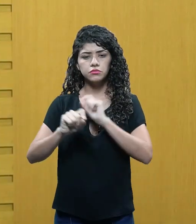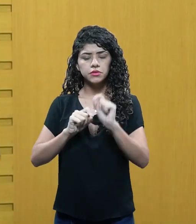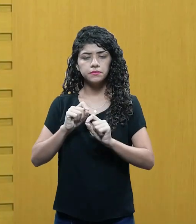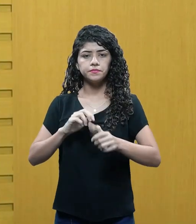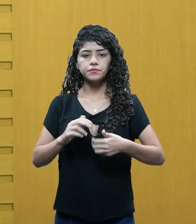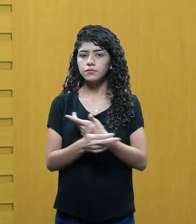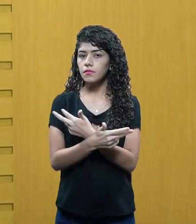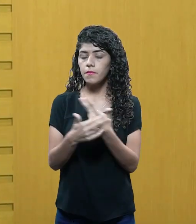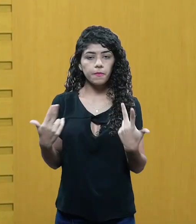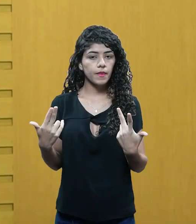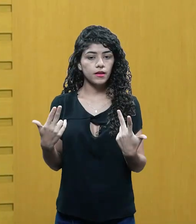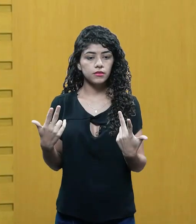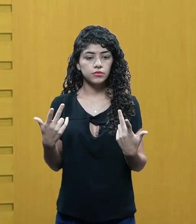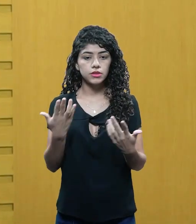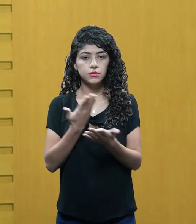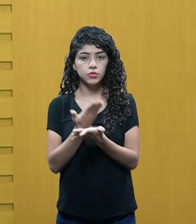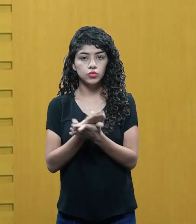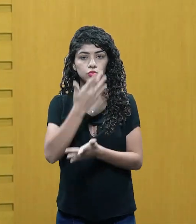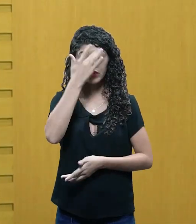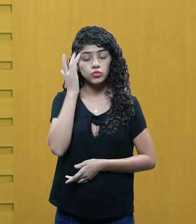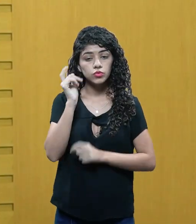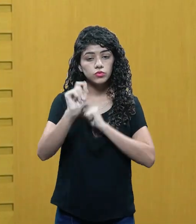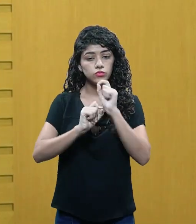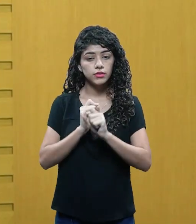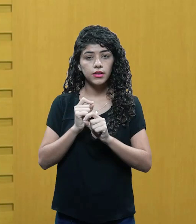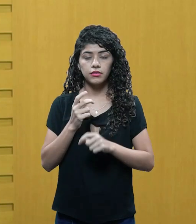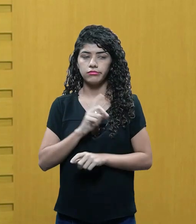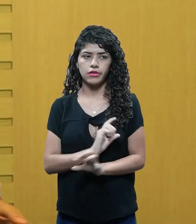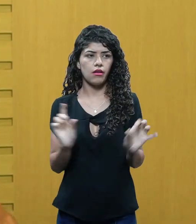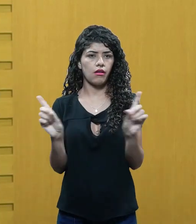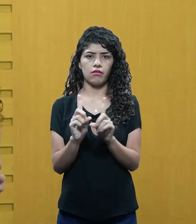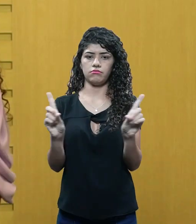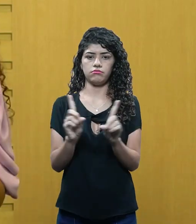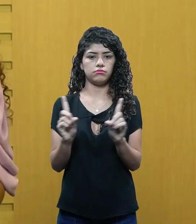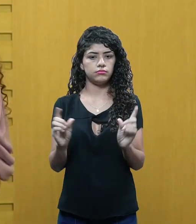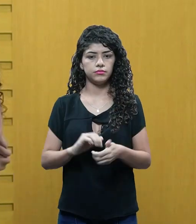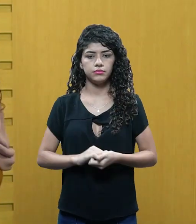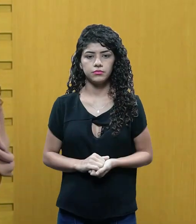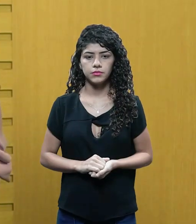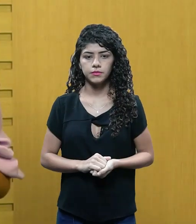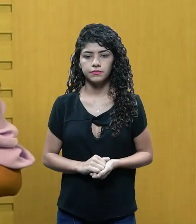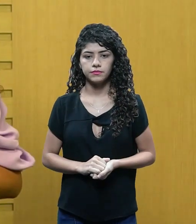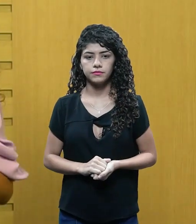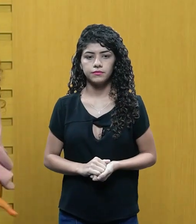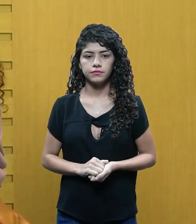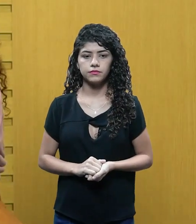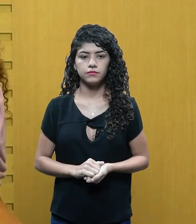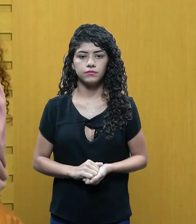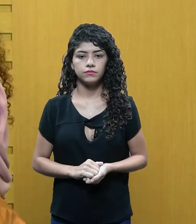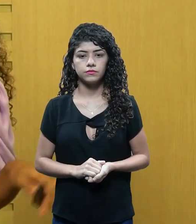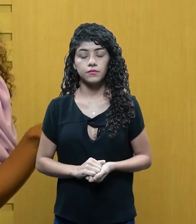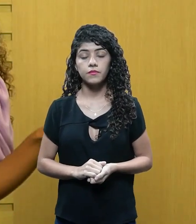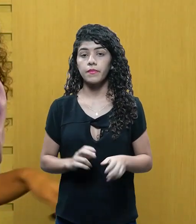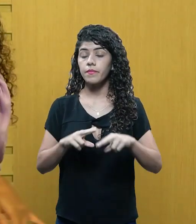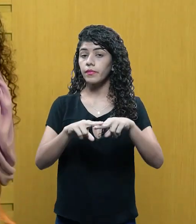maioria a maior parte dos estudiosos, das estudiosas do assunto, vai dizer que não, que roteiro não é literatura, que radicalmente não é